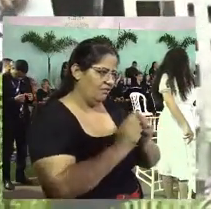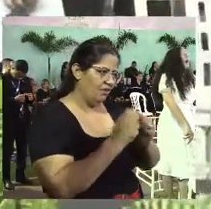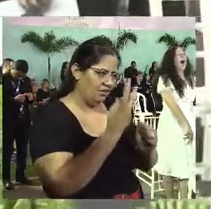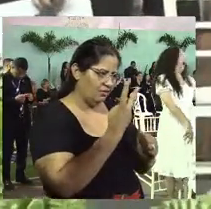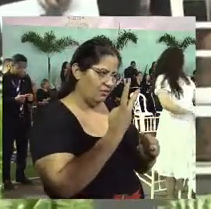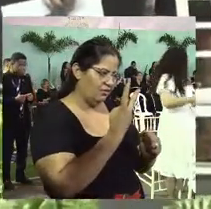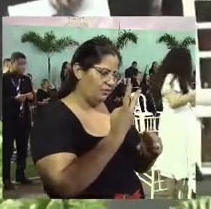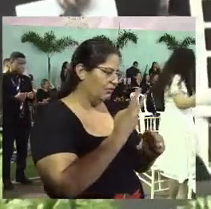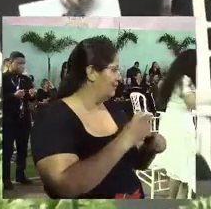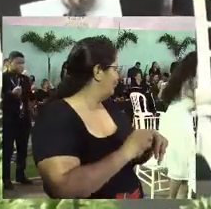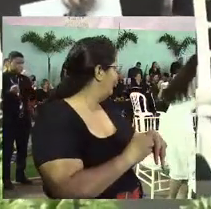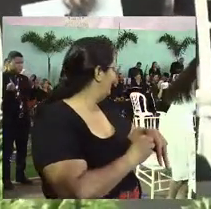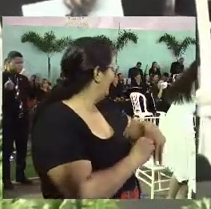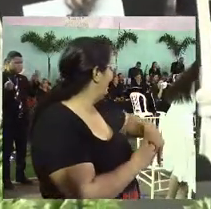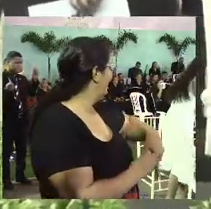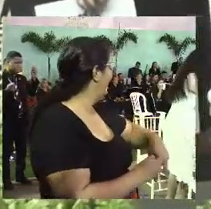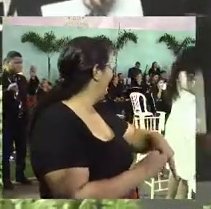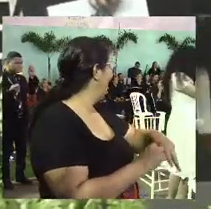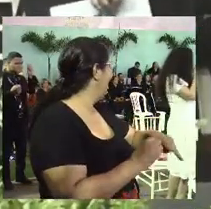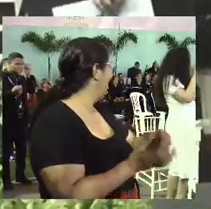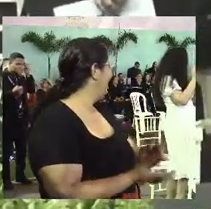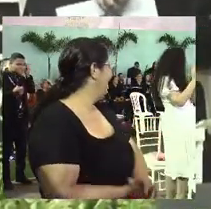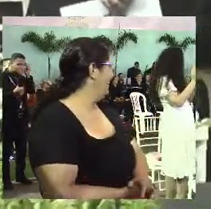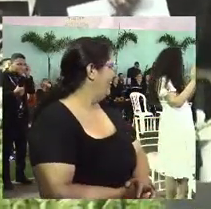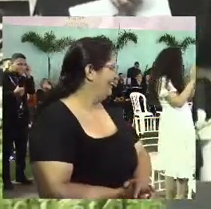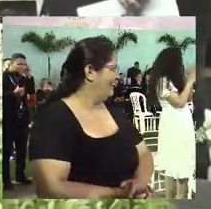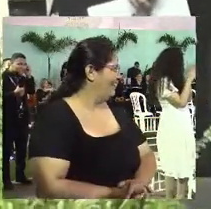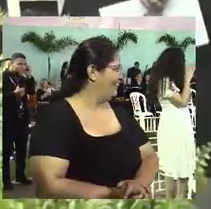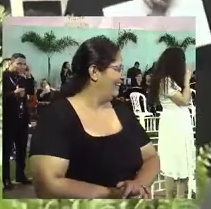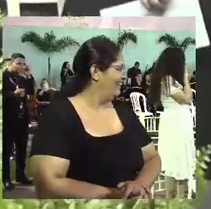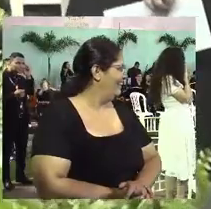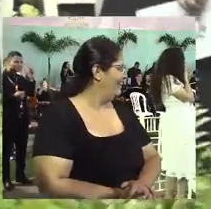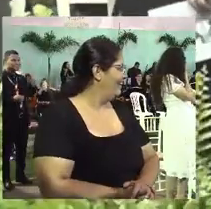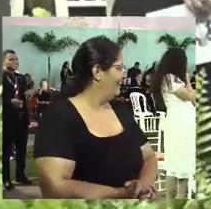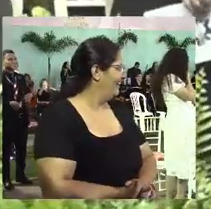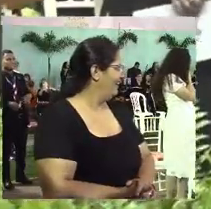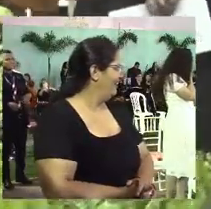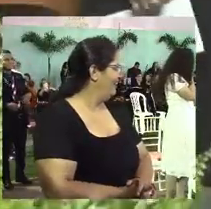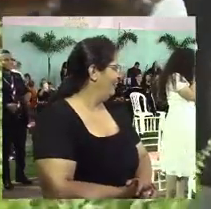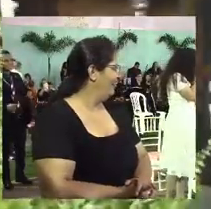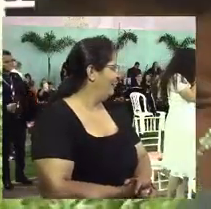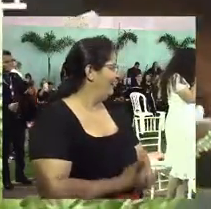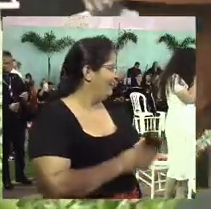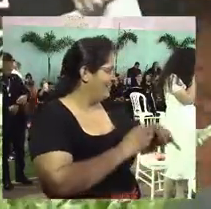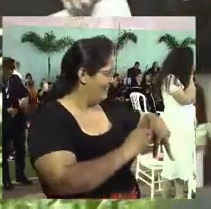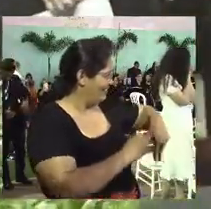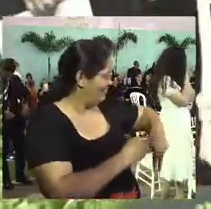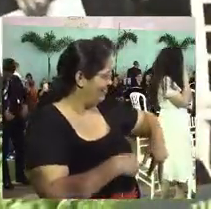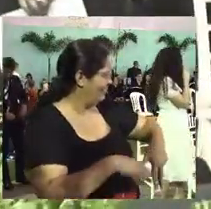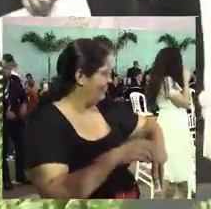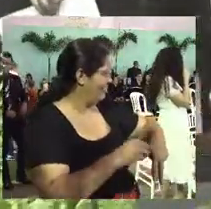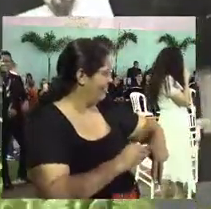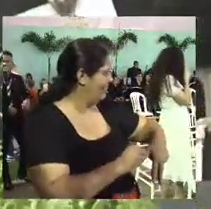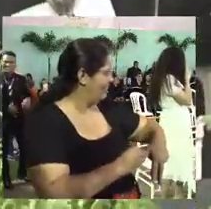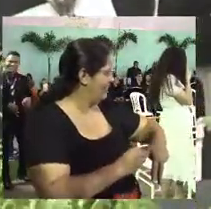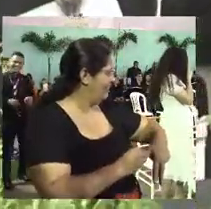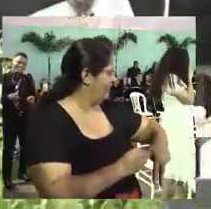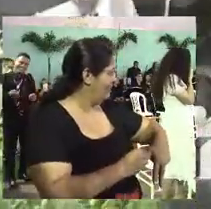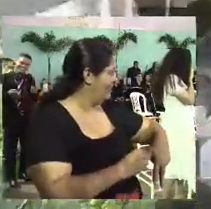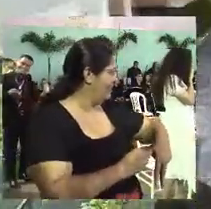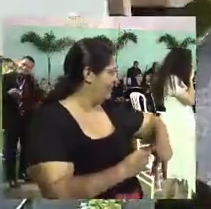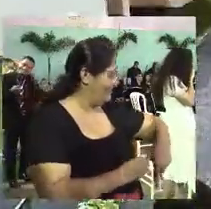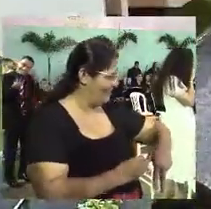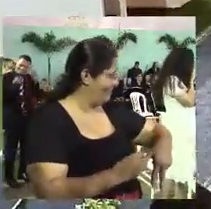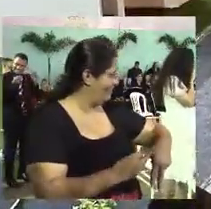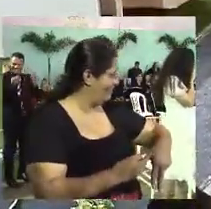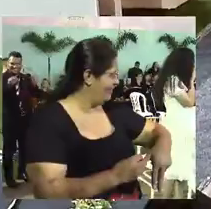me ajuda aqui obreiro por favor me ajuda aqui vamos arrancar samba aqui do inferno aqui só para ilustrar o senhor que está mais bonita com esse paletó aí vamos lá vamos